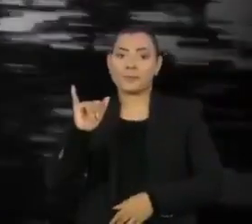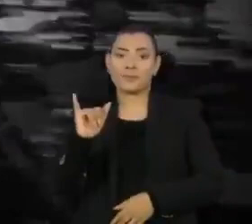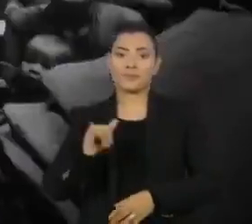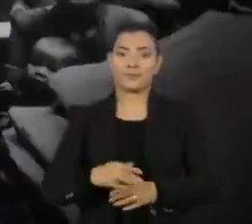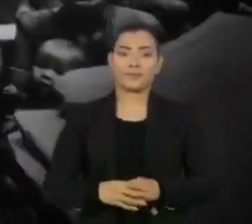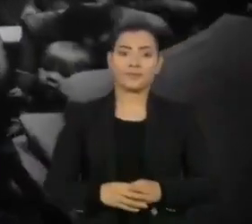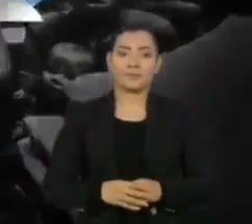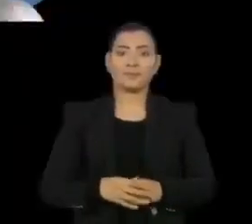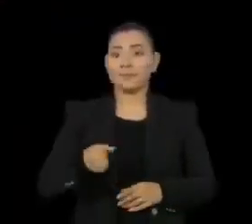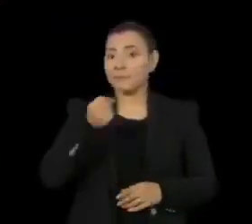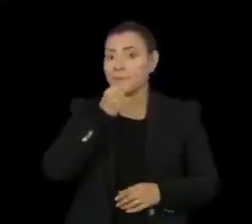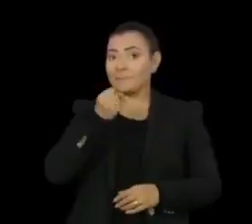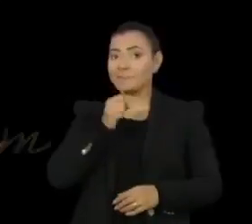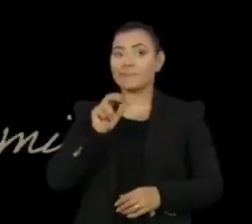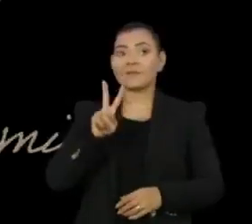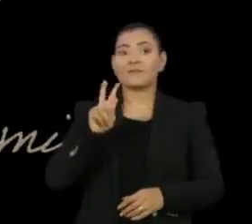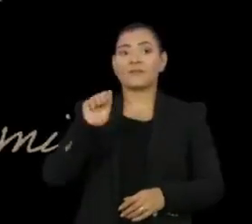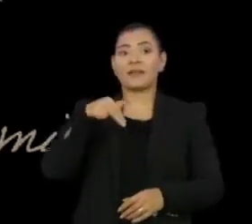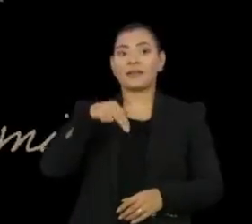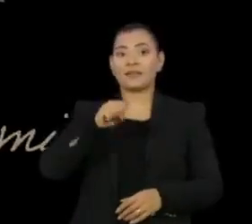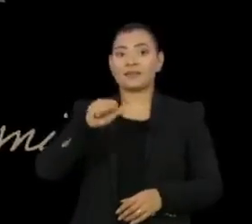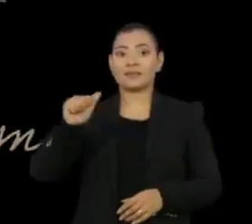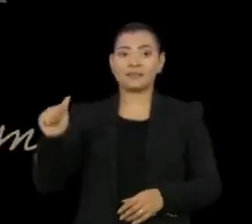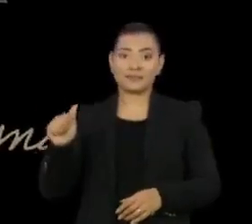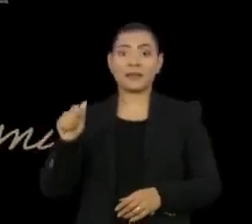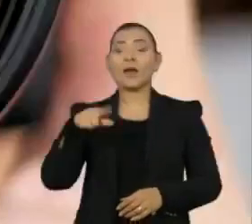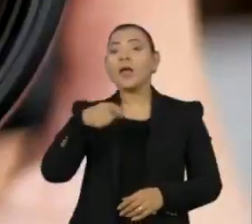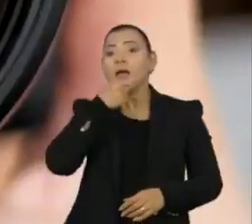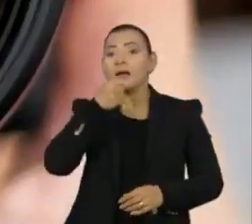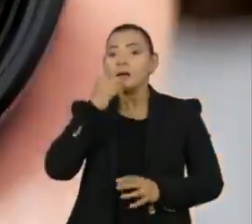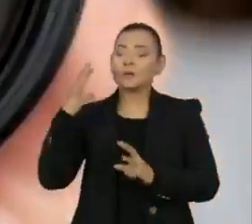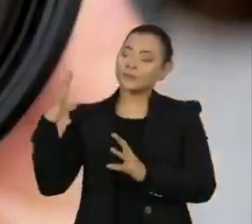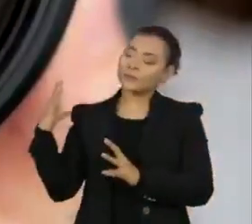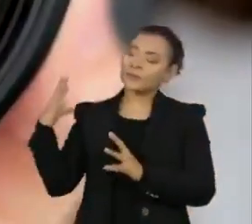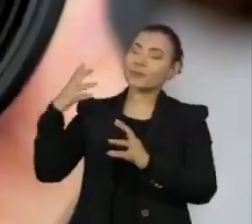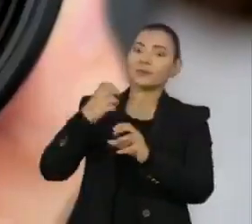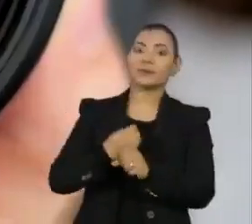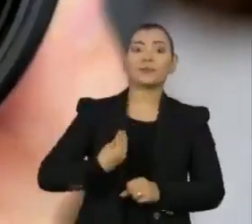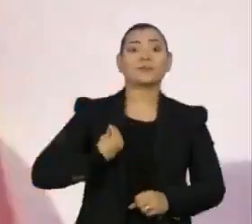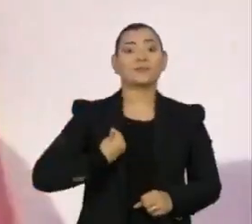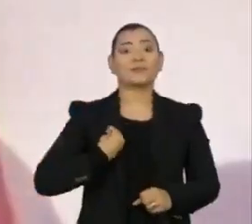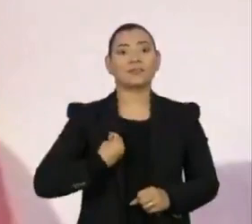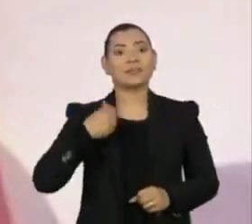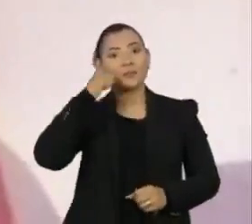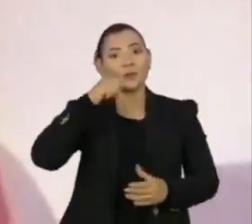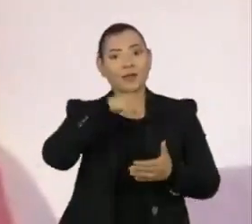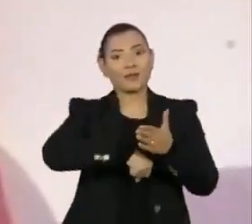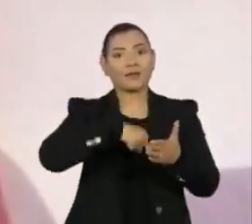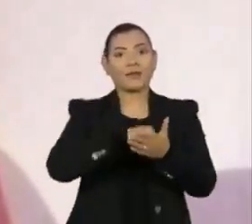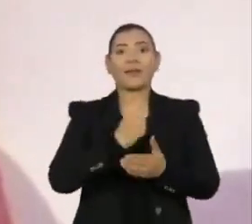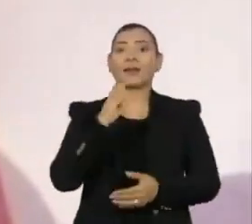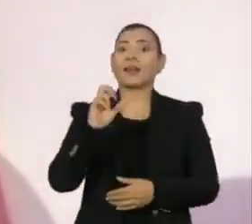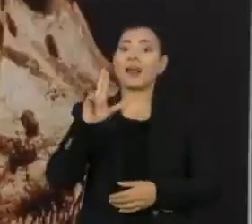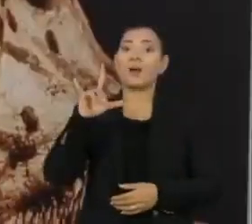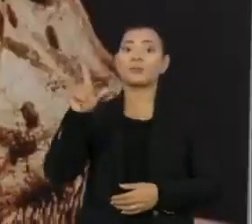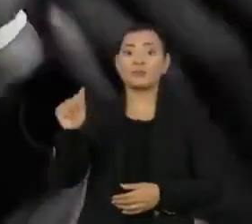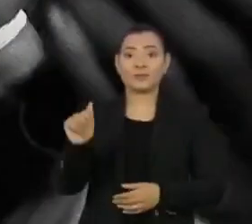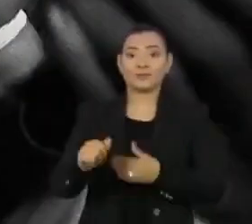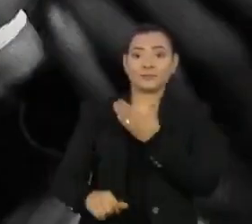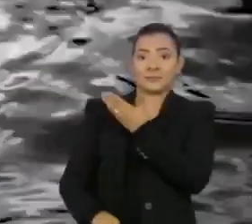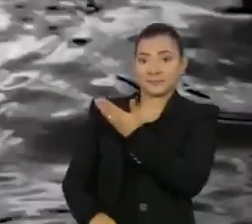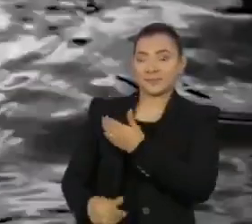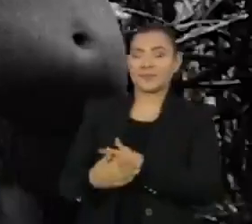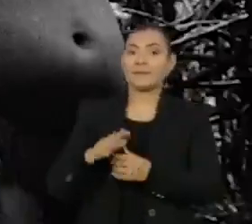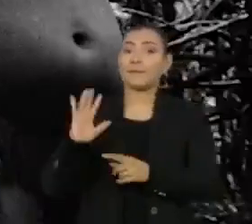Produzido pela repórter Vanessa Lorenzini, o programa faz uma retrospectiva da vida da fotógrafa e ativista Cláudia Andujar, que